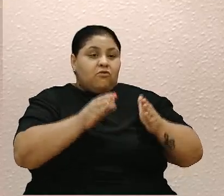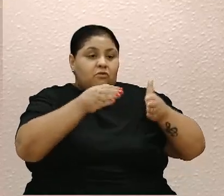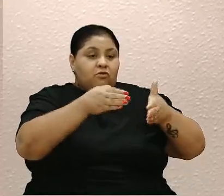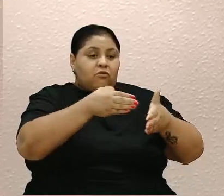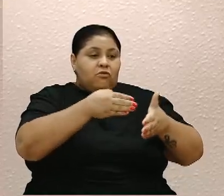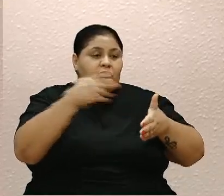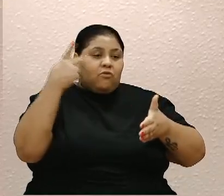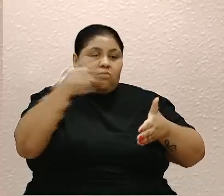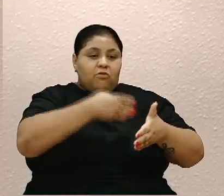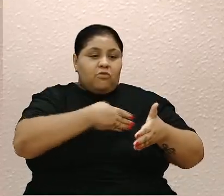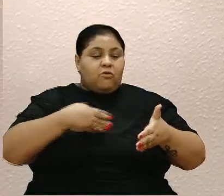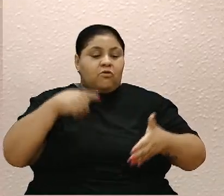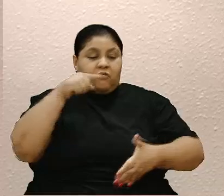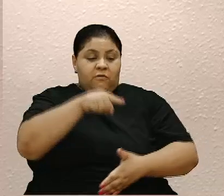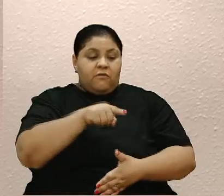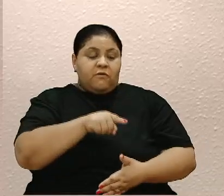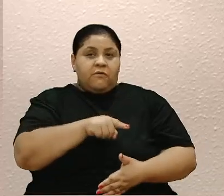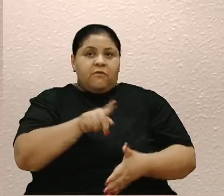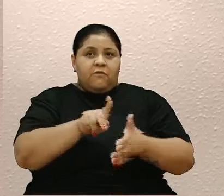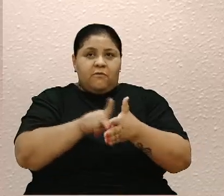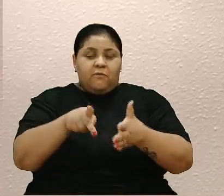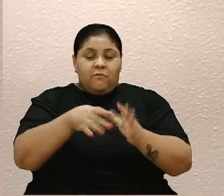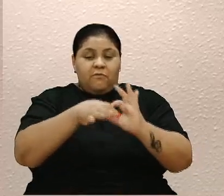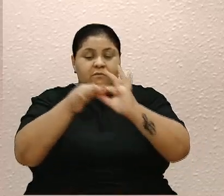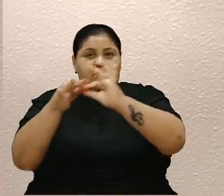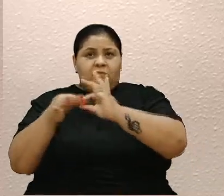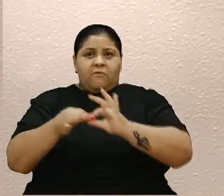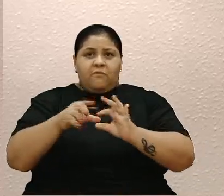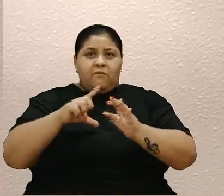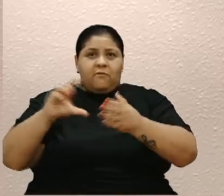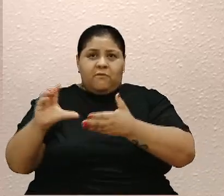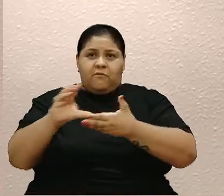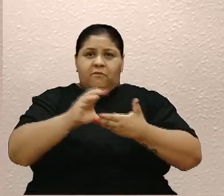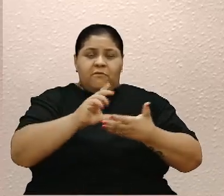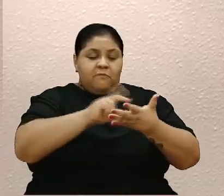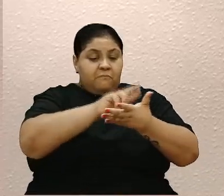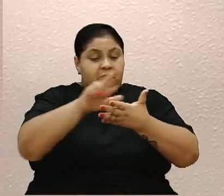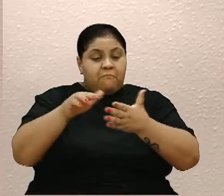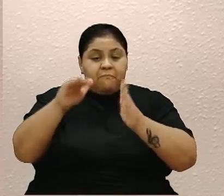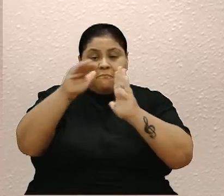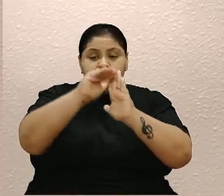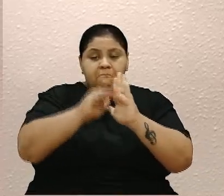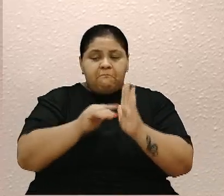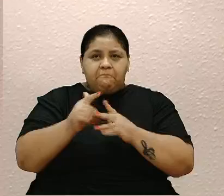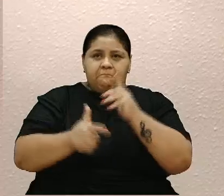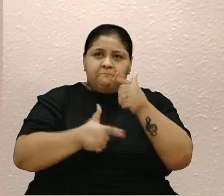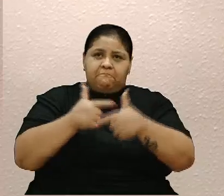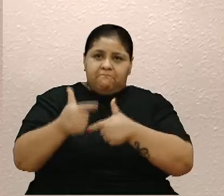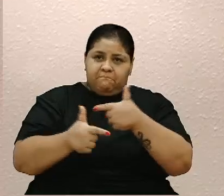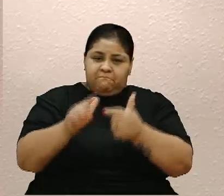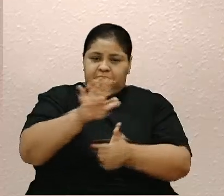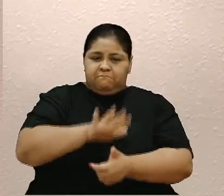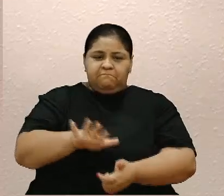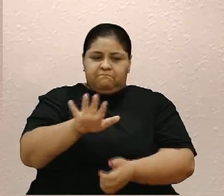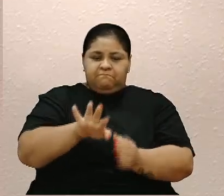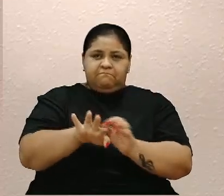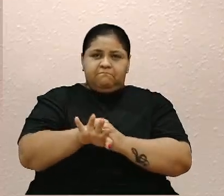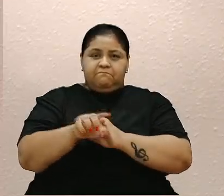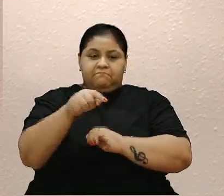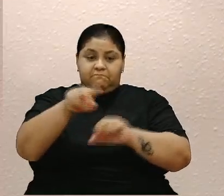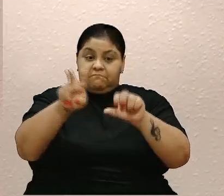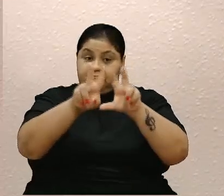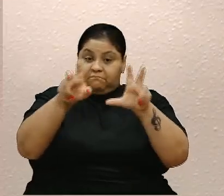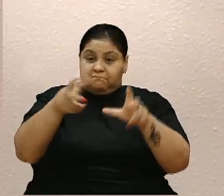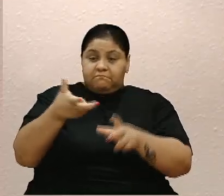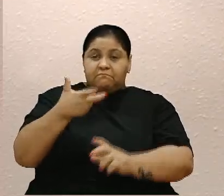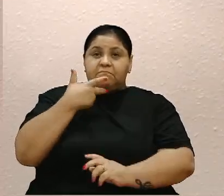coisa, inclusive a própria União, que tem verba para diversos programas e serviços dessas áreas. São esses temas que nós